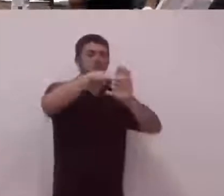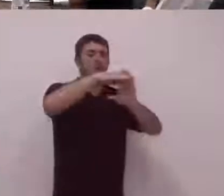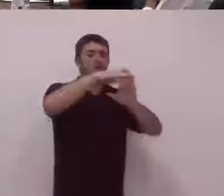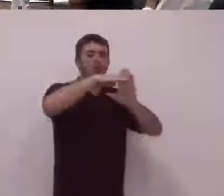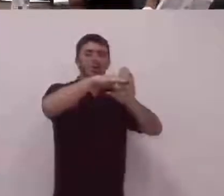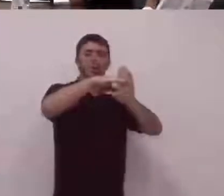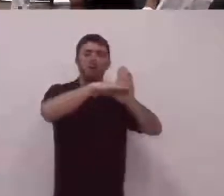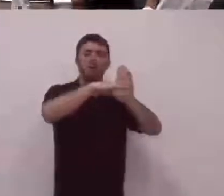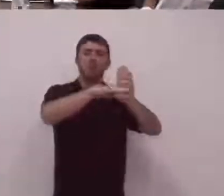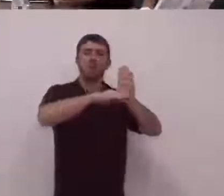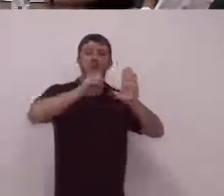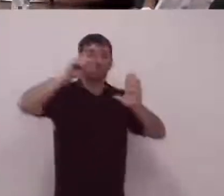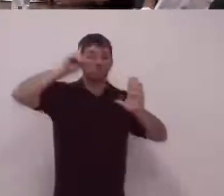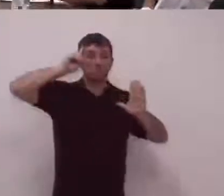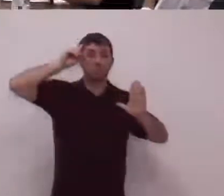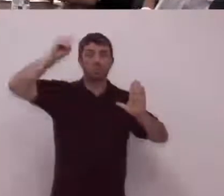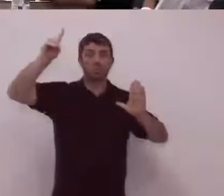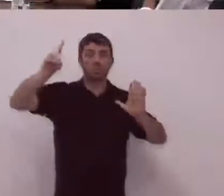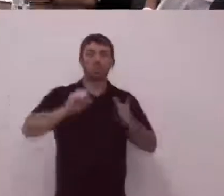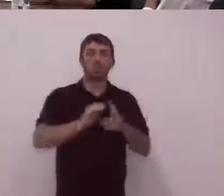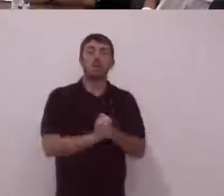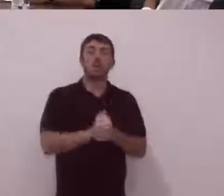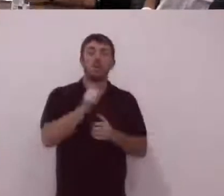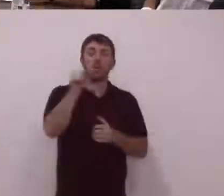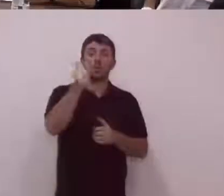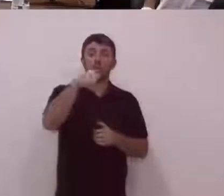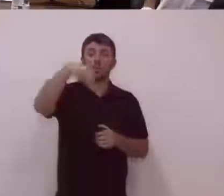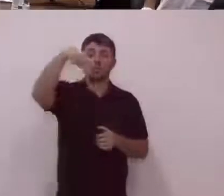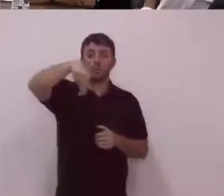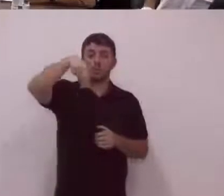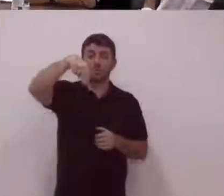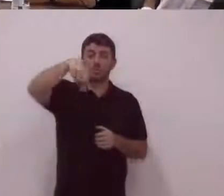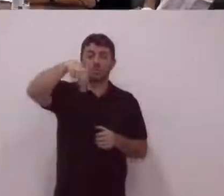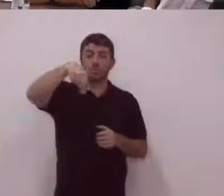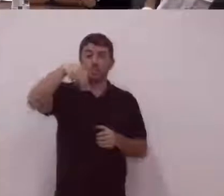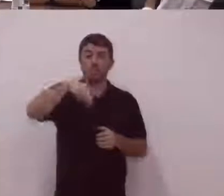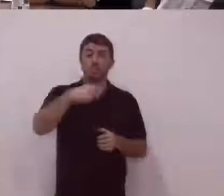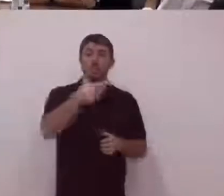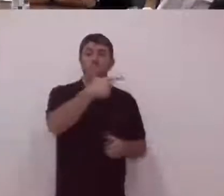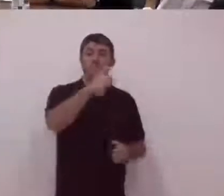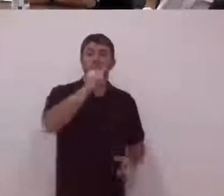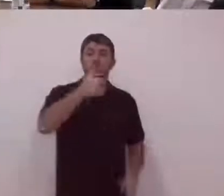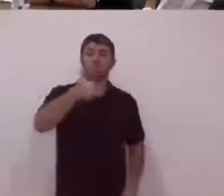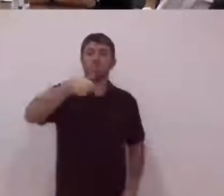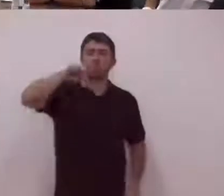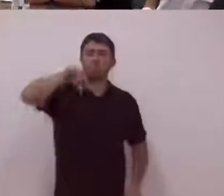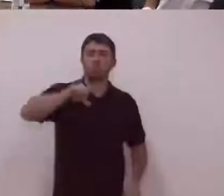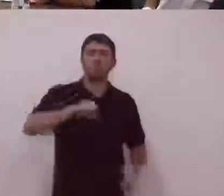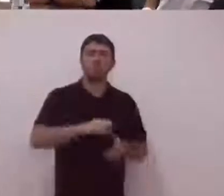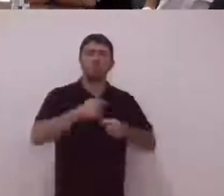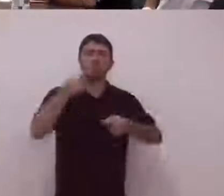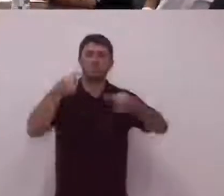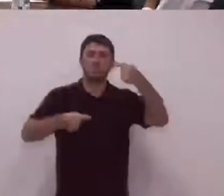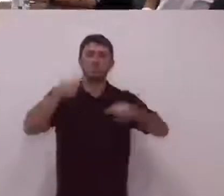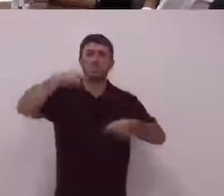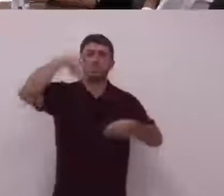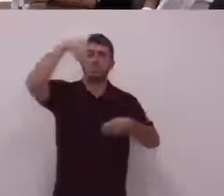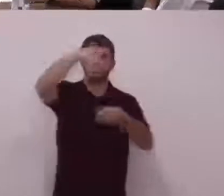Hora do dia, 11 de novembro de 2019, às 18h. Discussão e votação única.